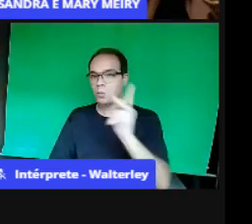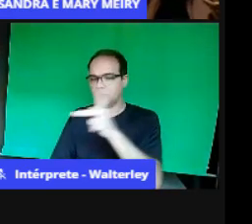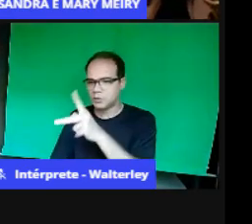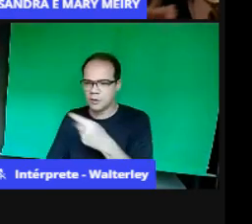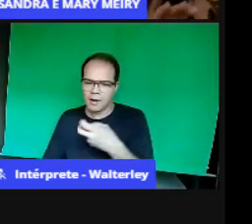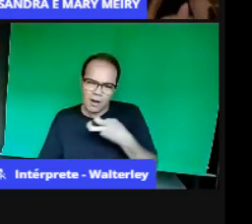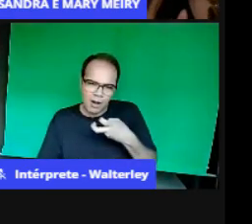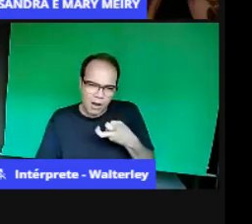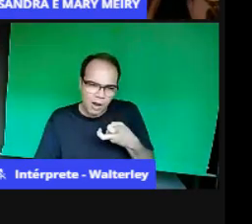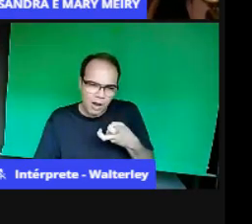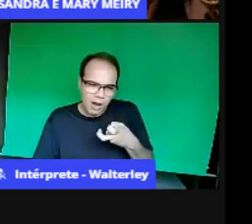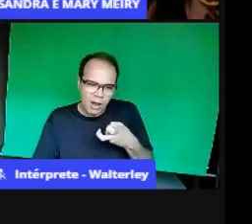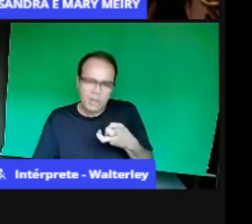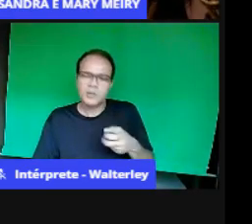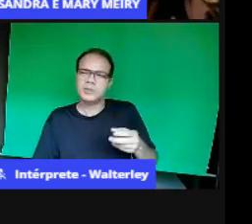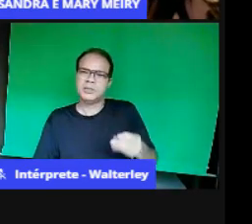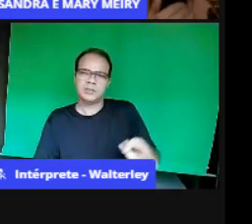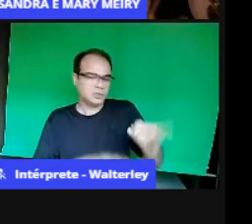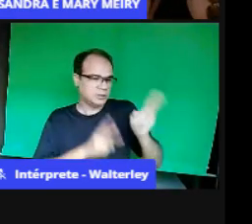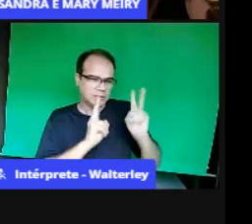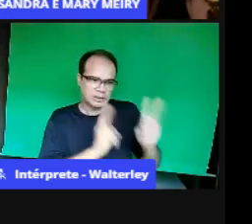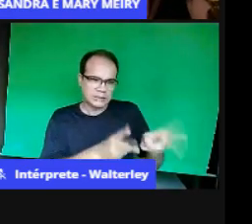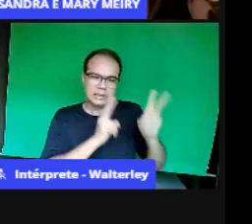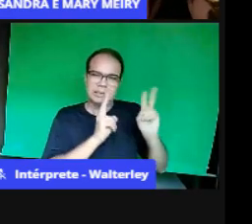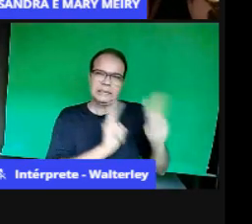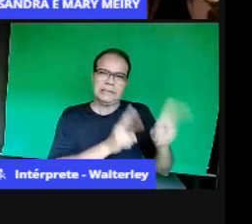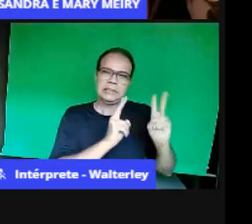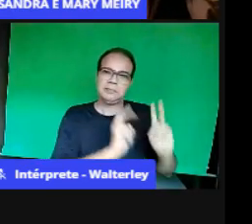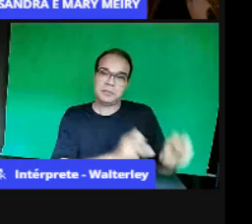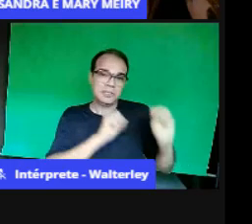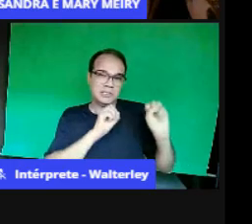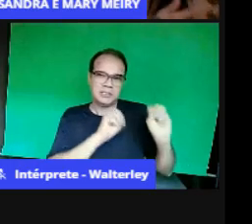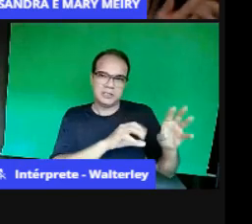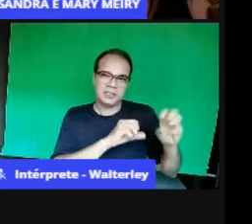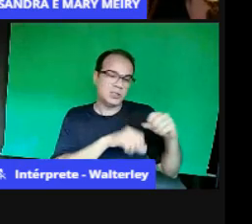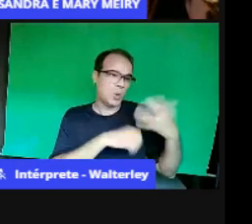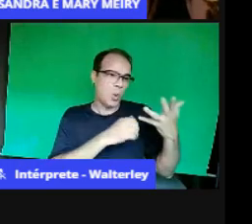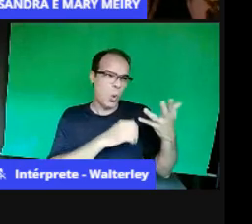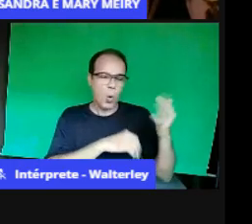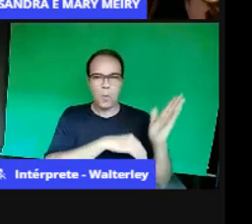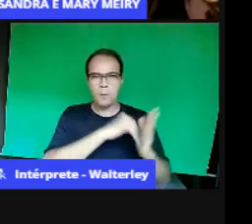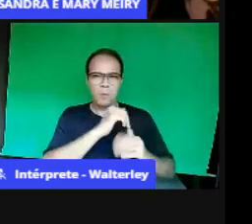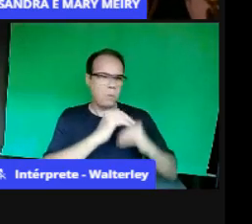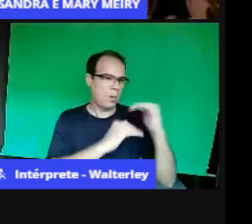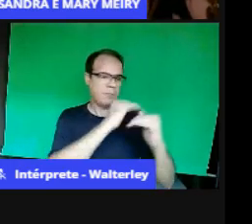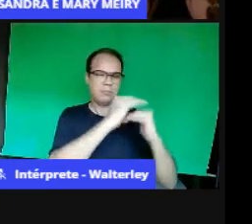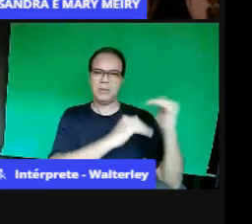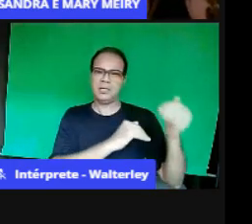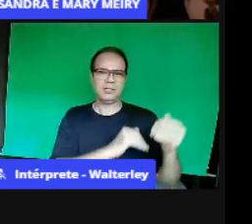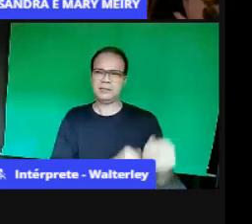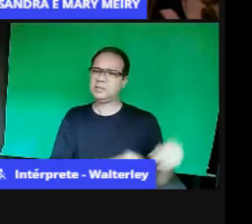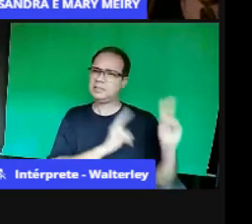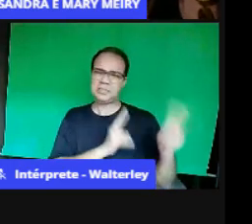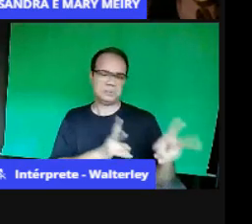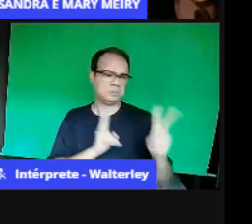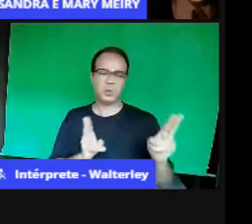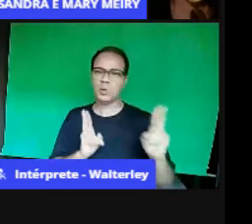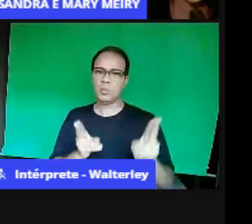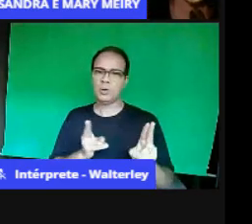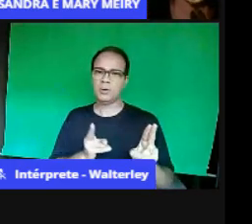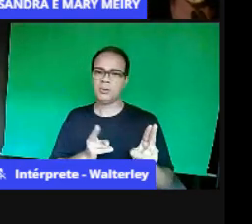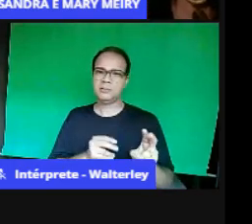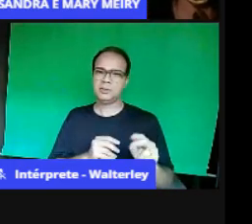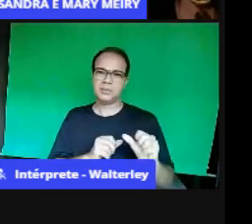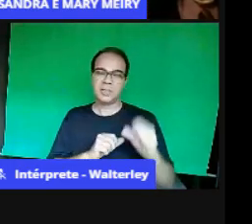você só conserva, você não estimula uma nova aquisição. Então, por isso a necessidade da sondagem ser